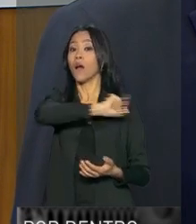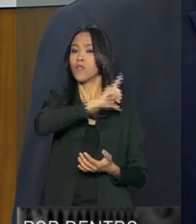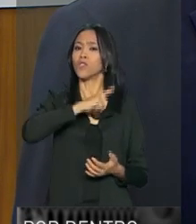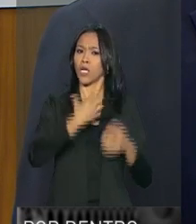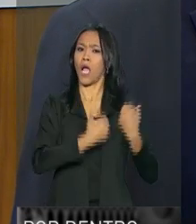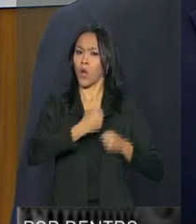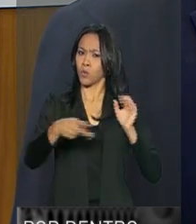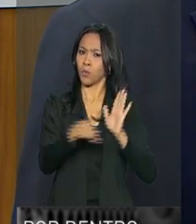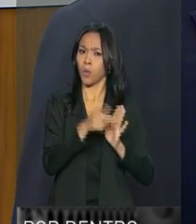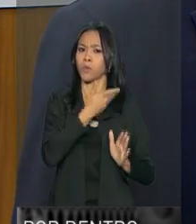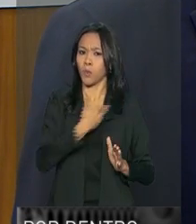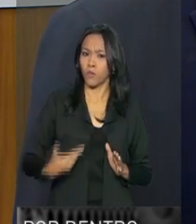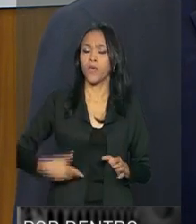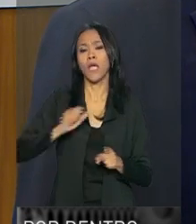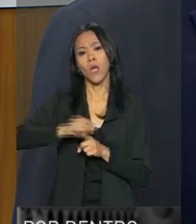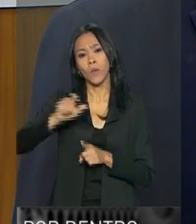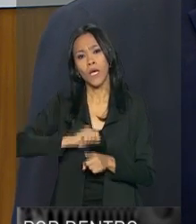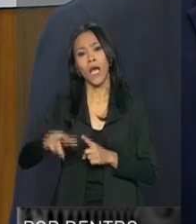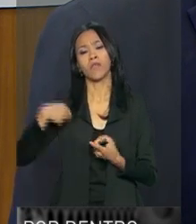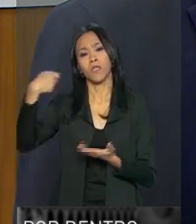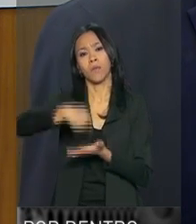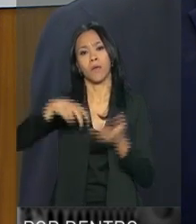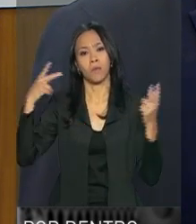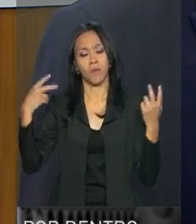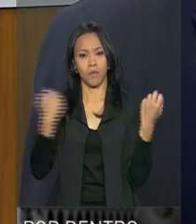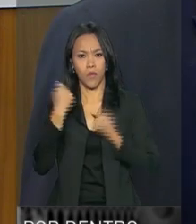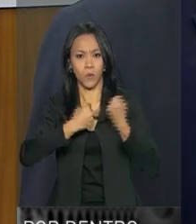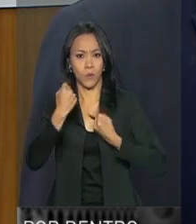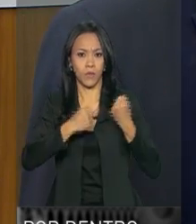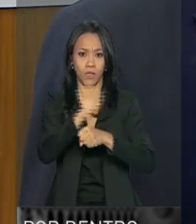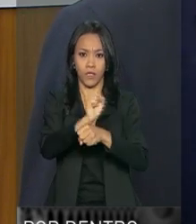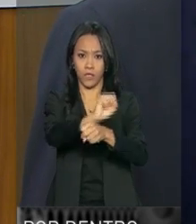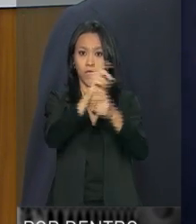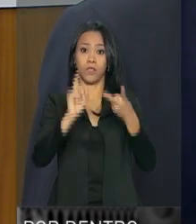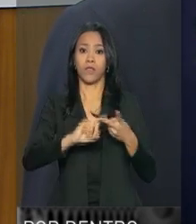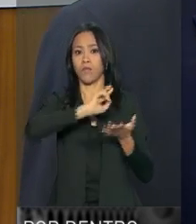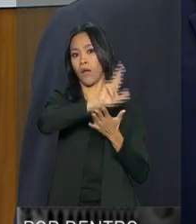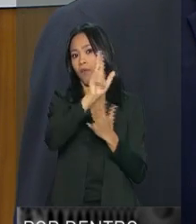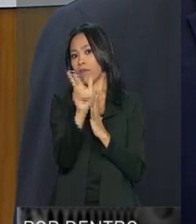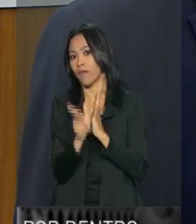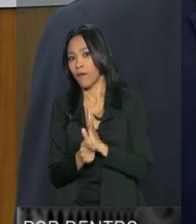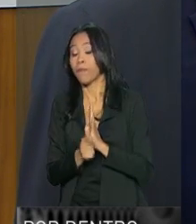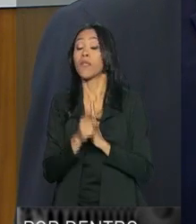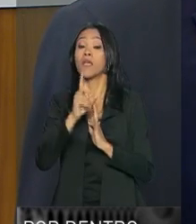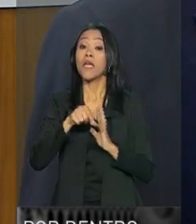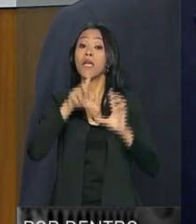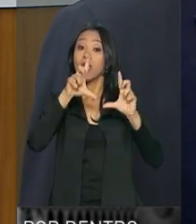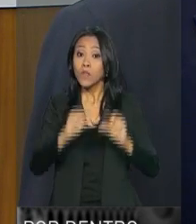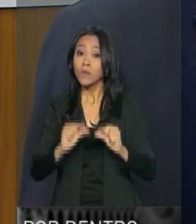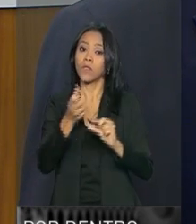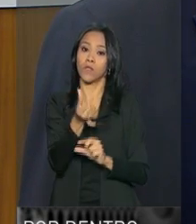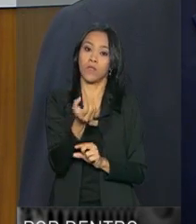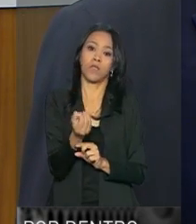temos carros alugados motorista despesas de manutenção o conjunto custava 60 por cento mais do que custa com